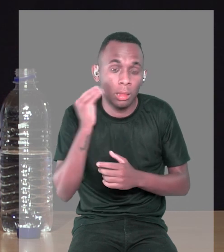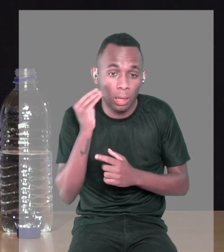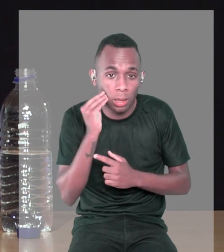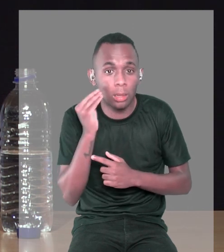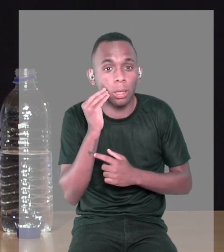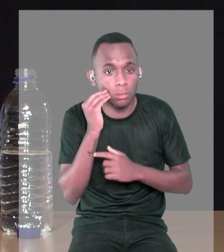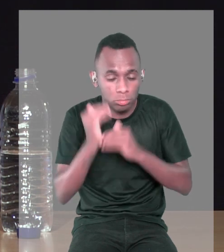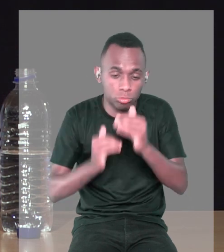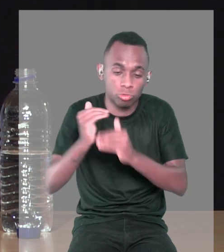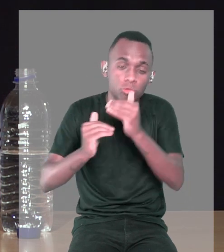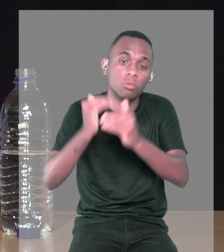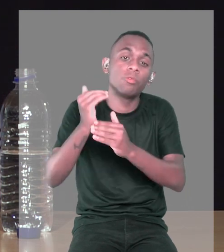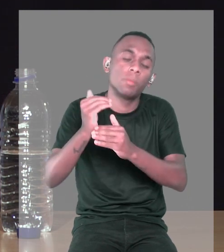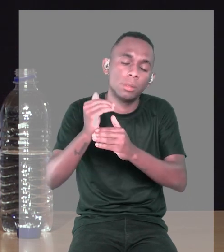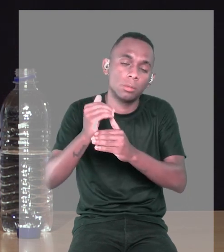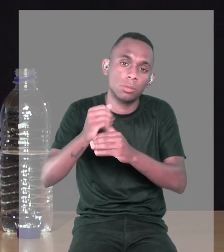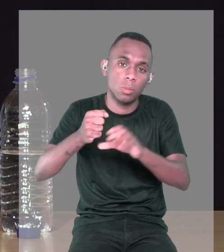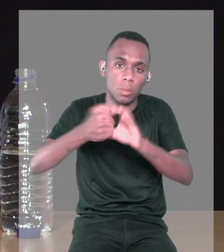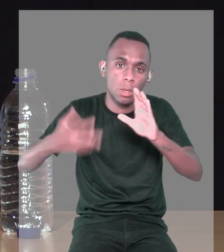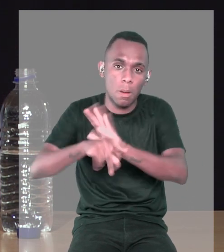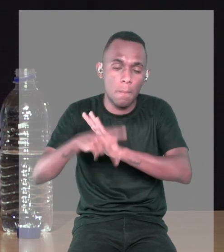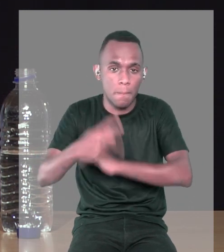Neste caso, o que eu tentei fazer foi algo assim,